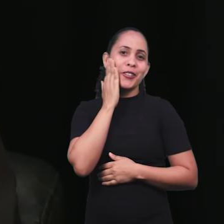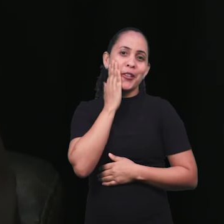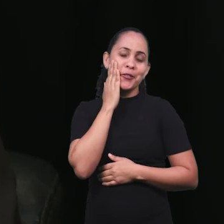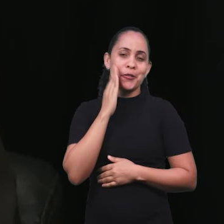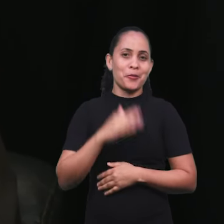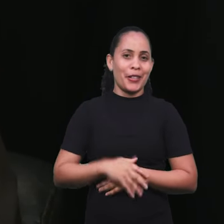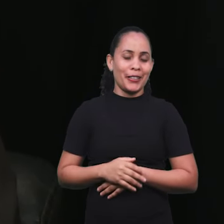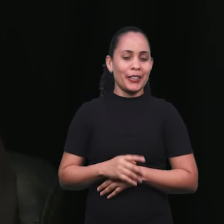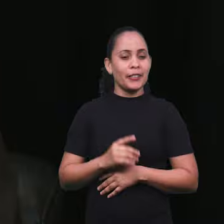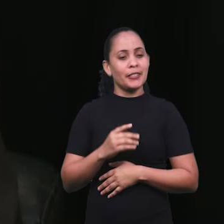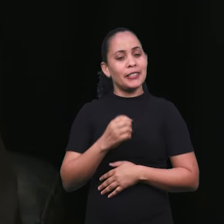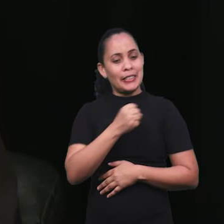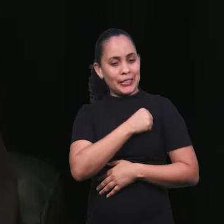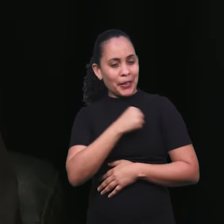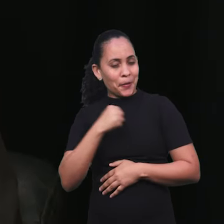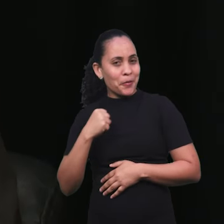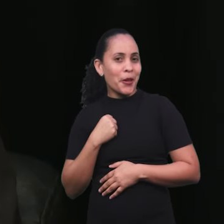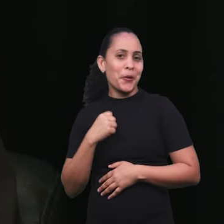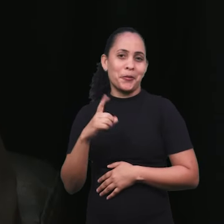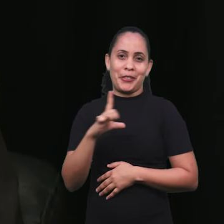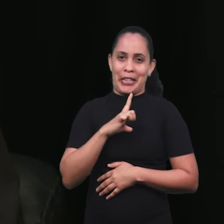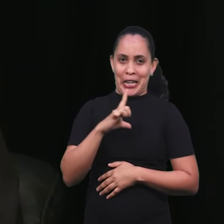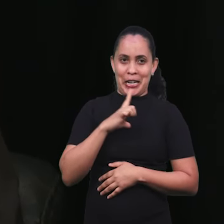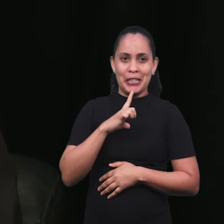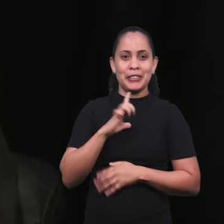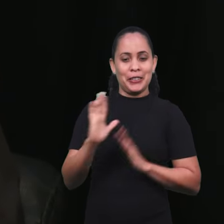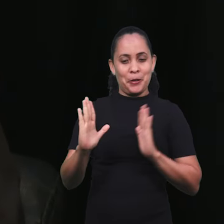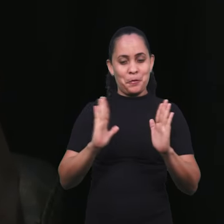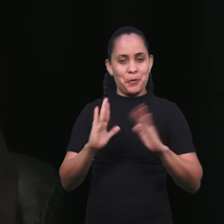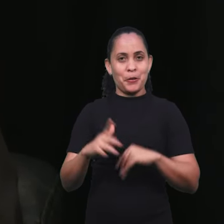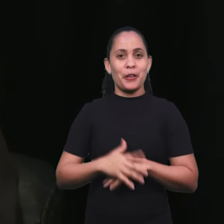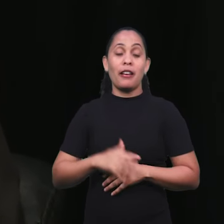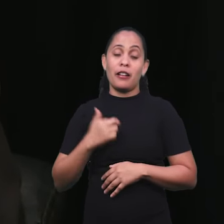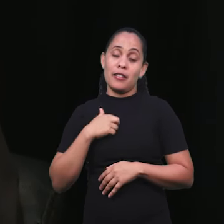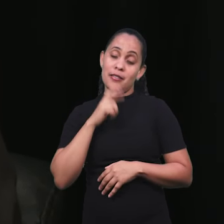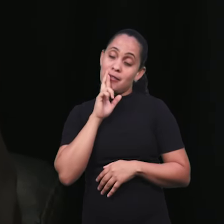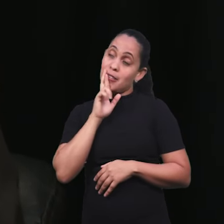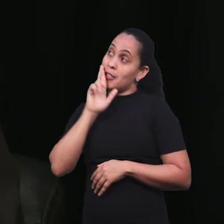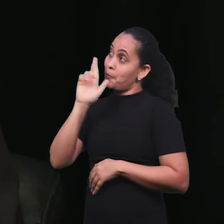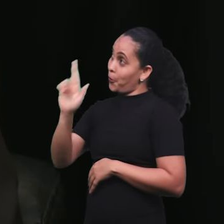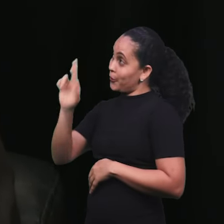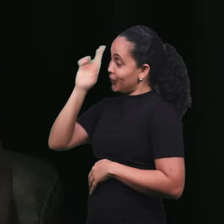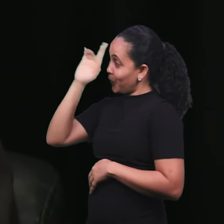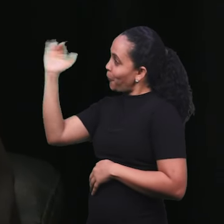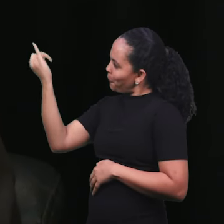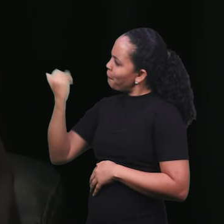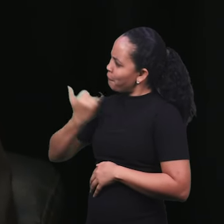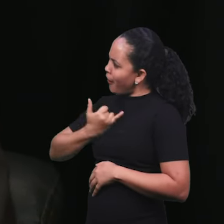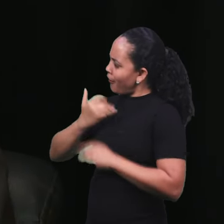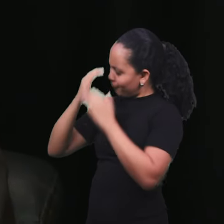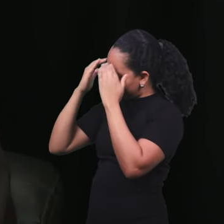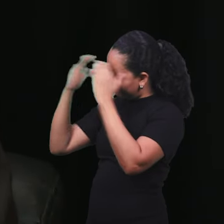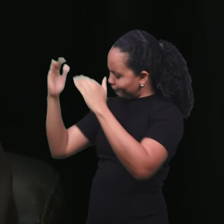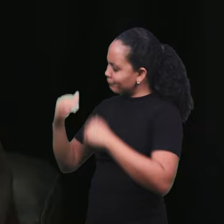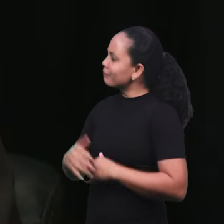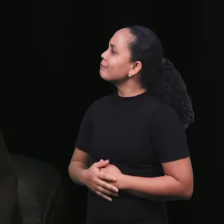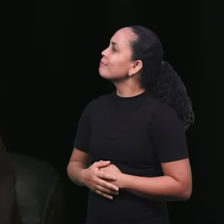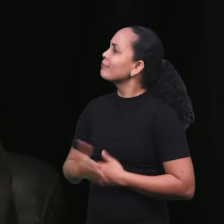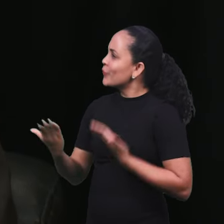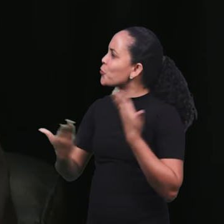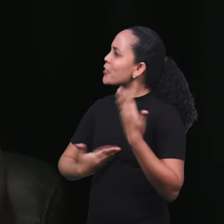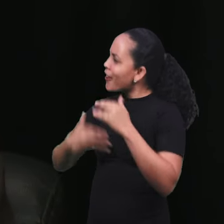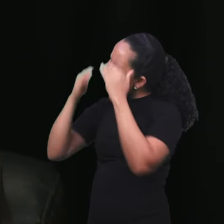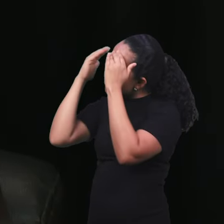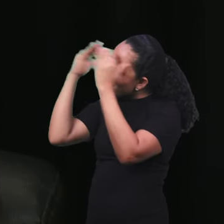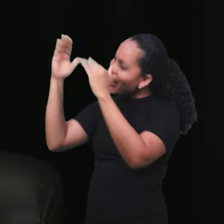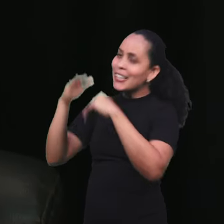a consciência que Samuel adquire naquele instante, né? E por isso que ele responde, né? Fala, Senhor, porque o teu servo